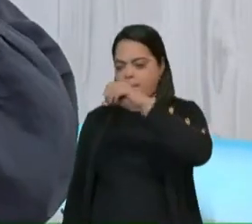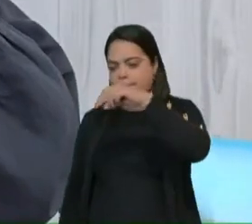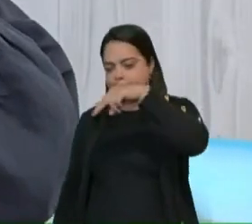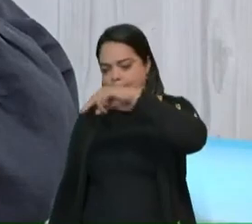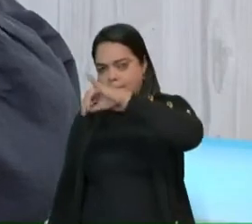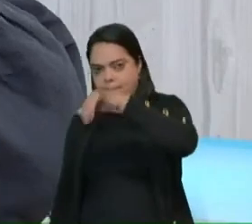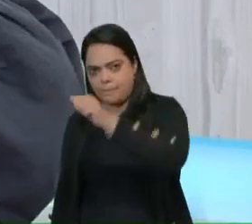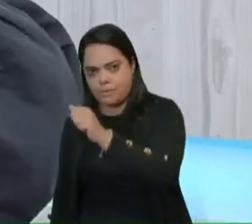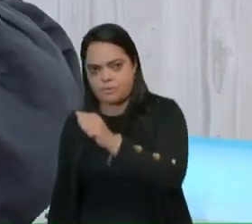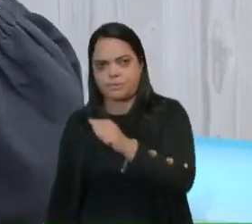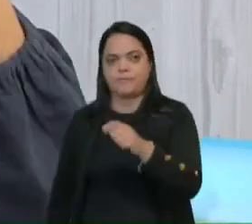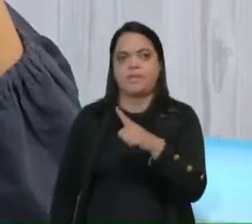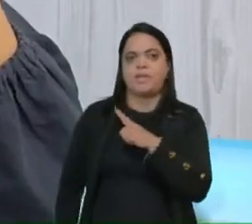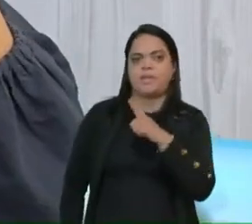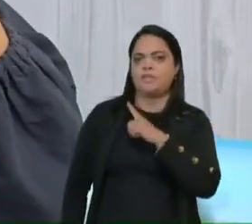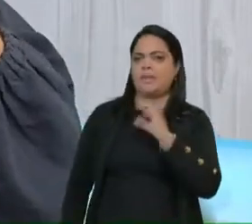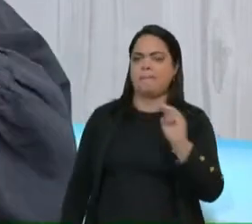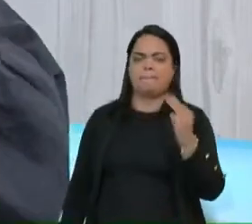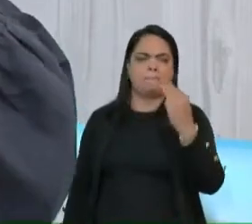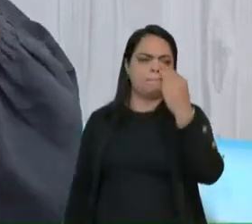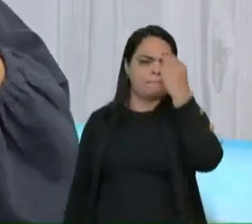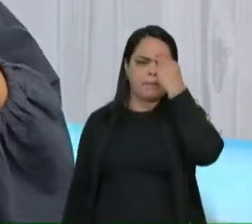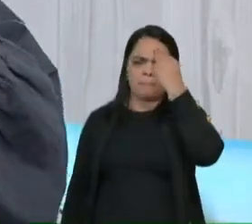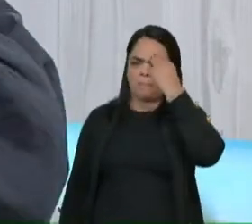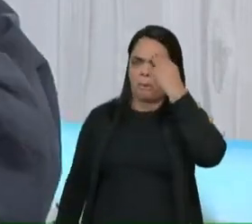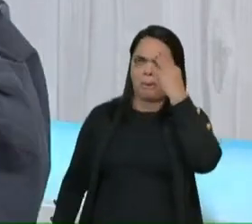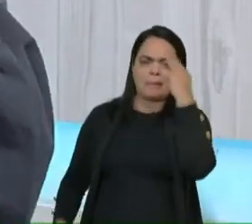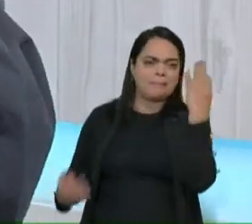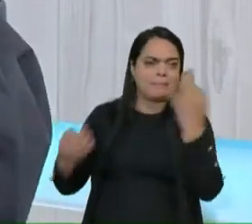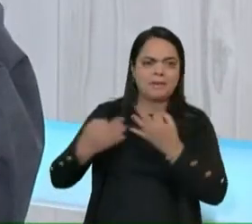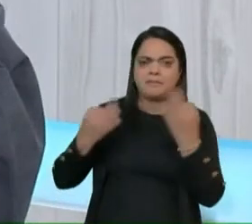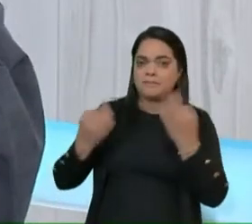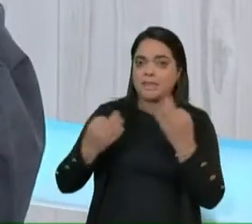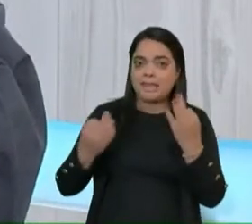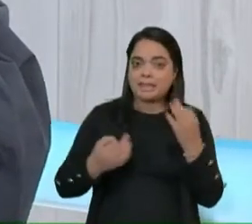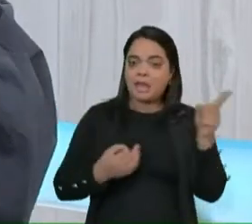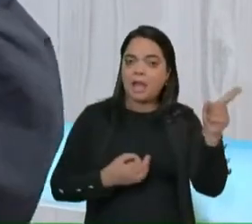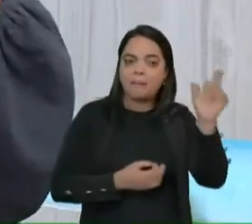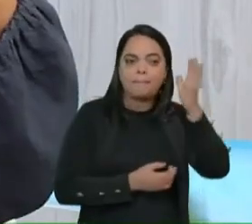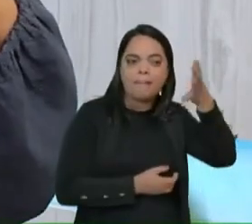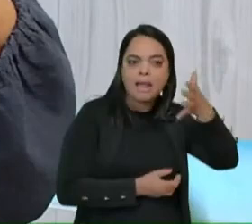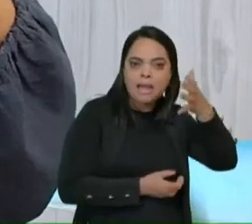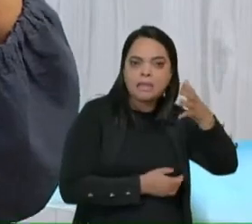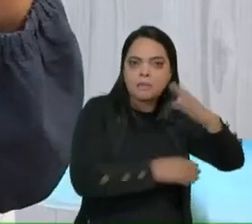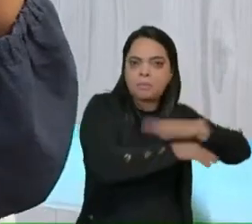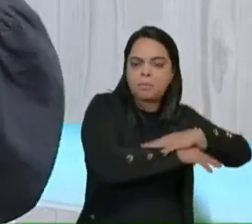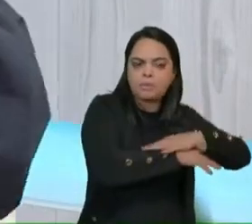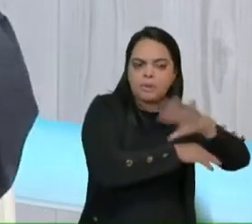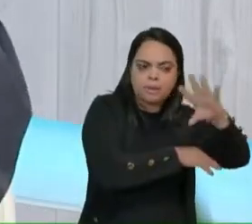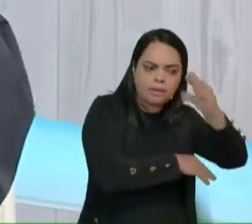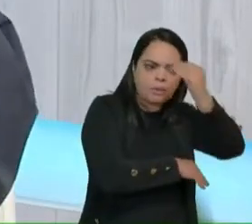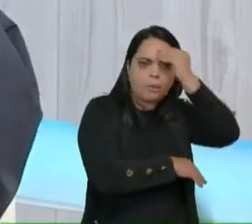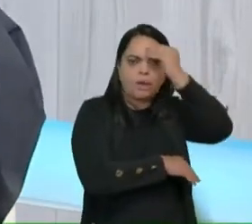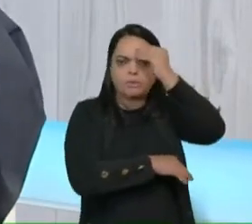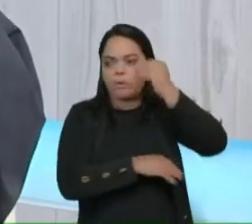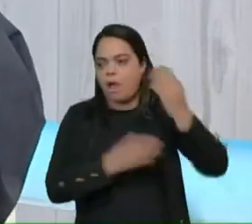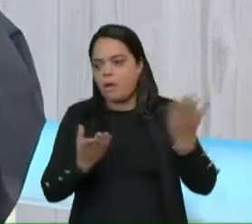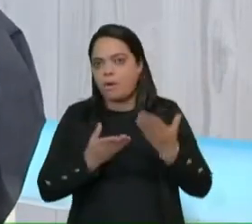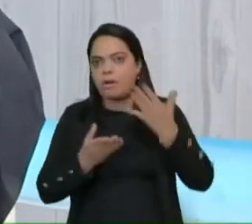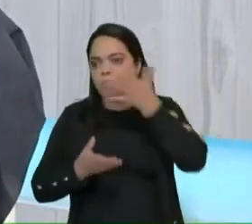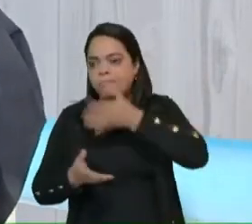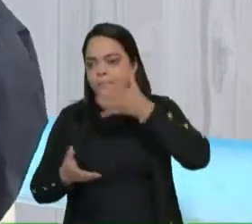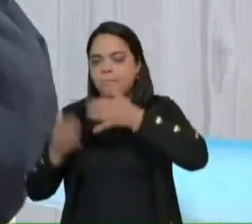exímio assim uma memória incrível eles repetiam palavra por palavra do que ele tinha falado e esses essas palestras elas foram